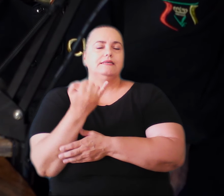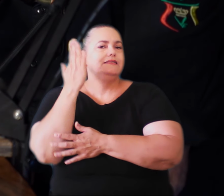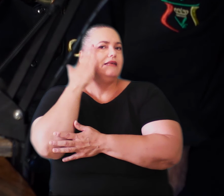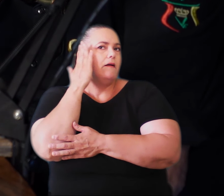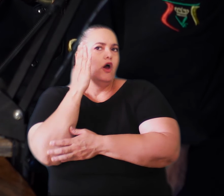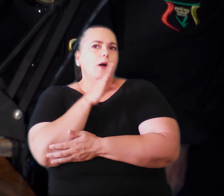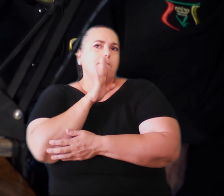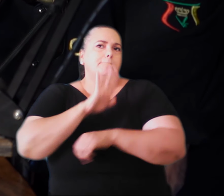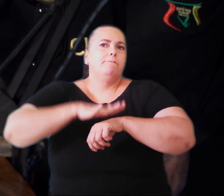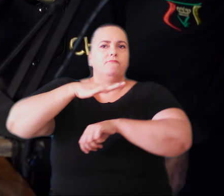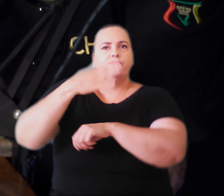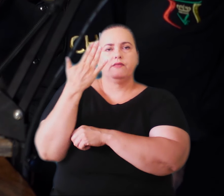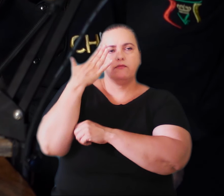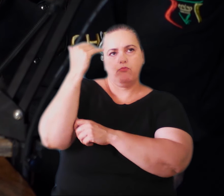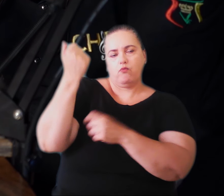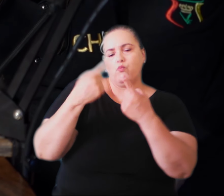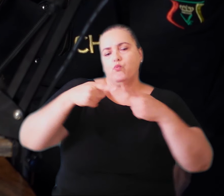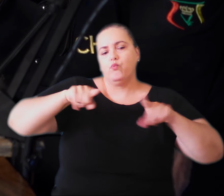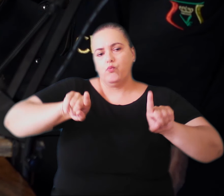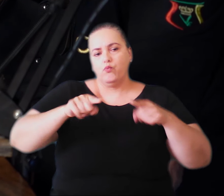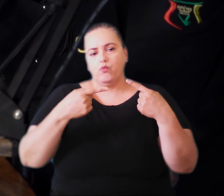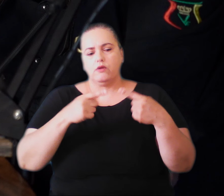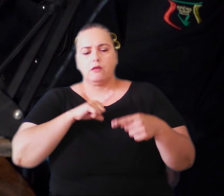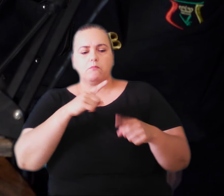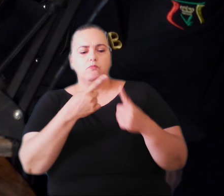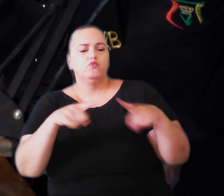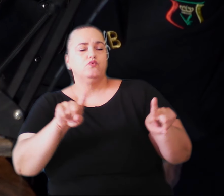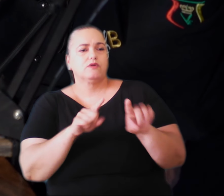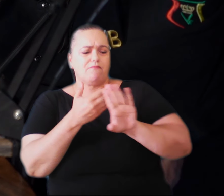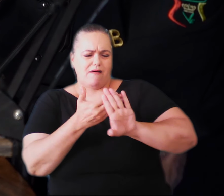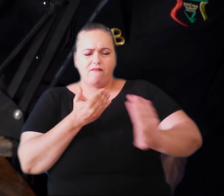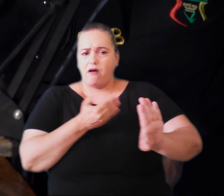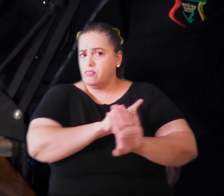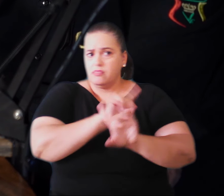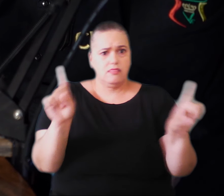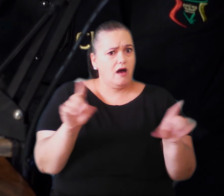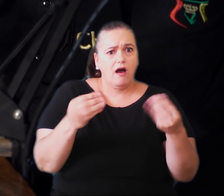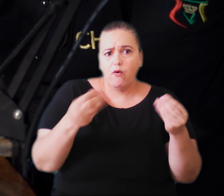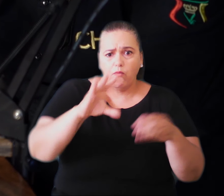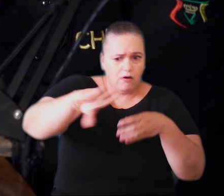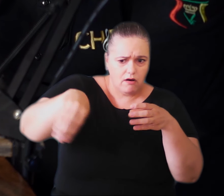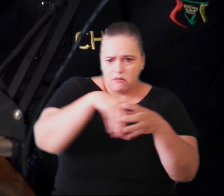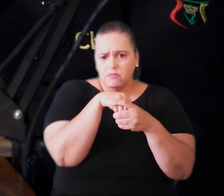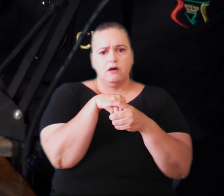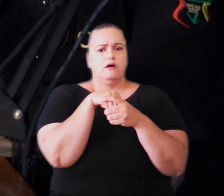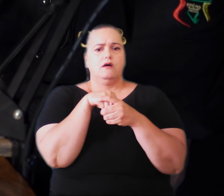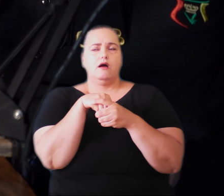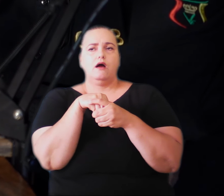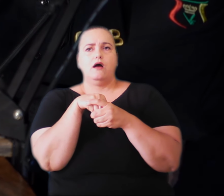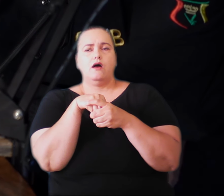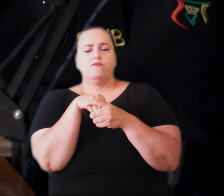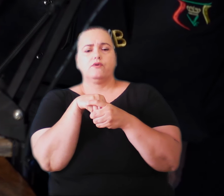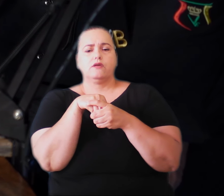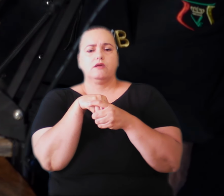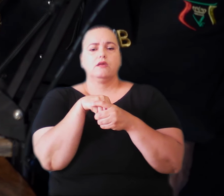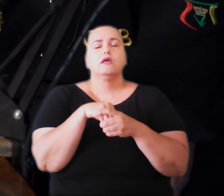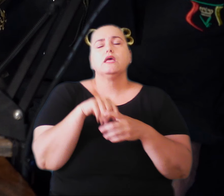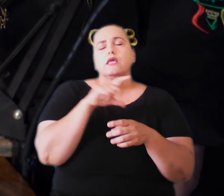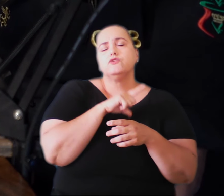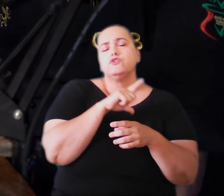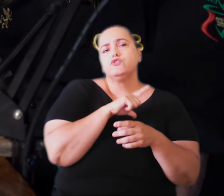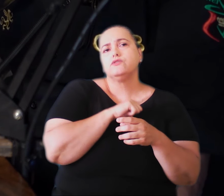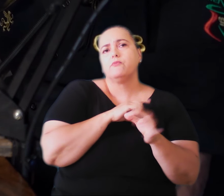de. Entendeu? E tem músicas que tu não podia deixar fora do Serrano, não podia. Claro que tem música do Serrano que ficou fora, que a gente. Aí